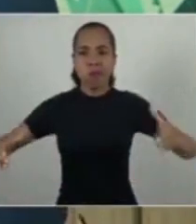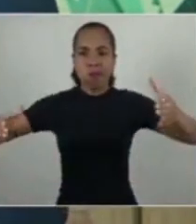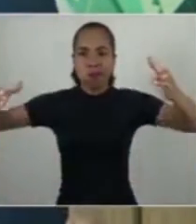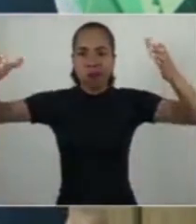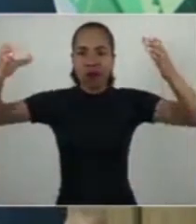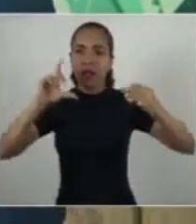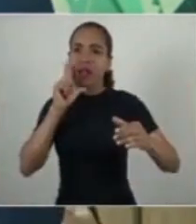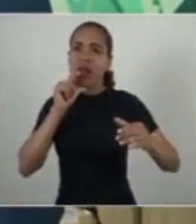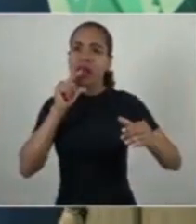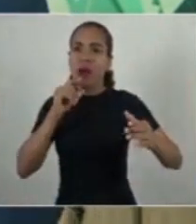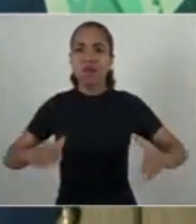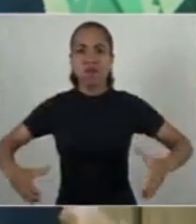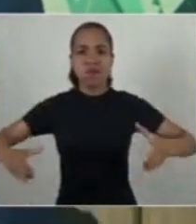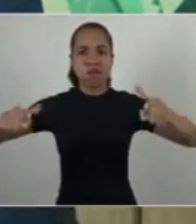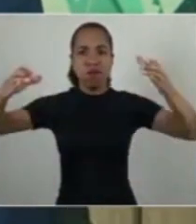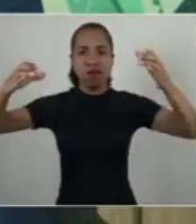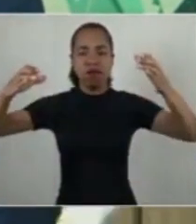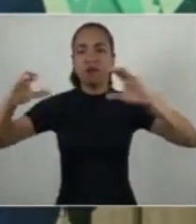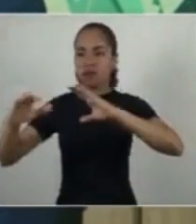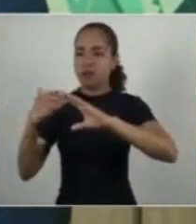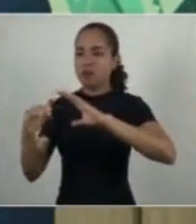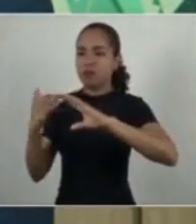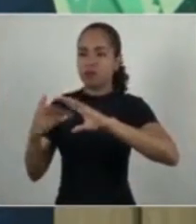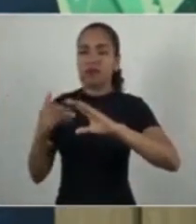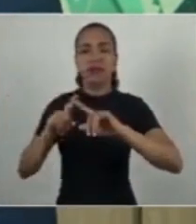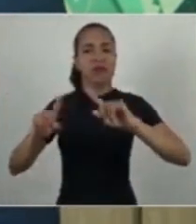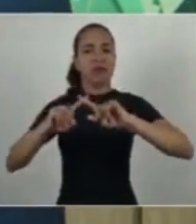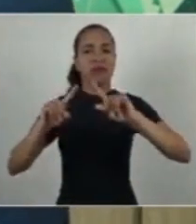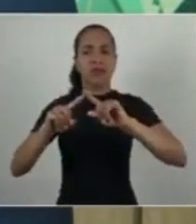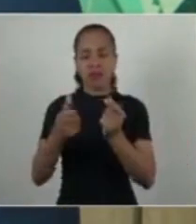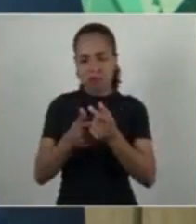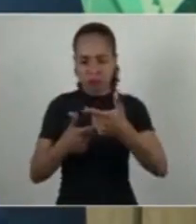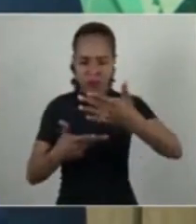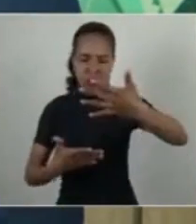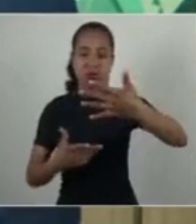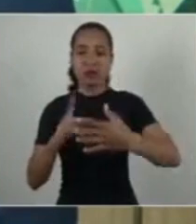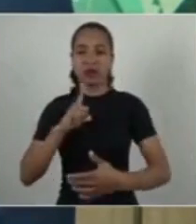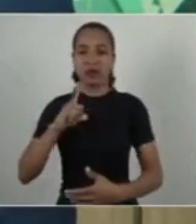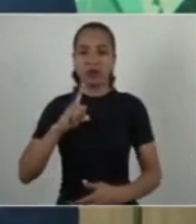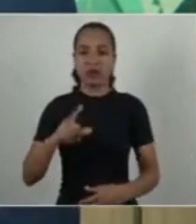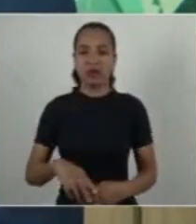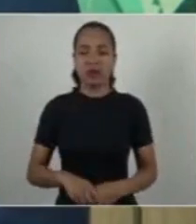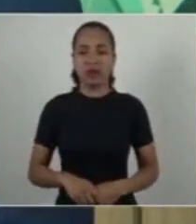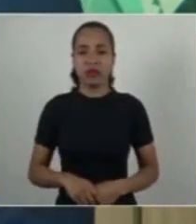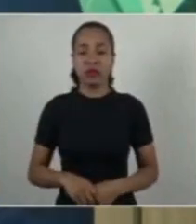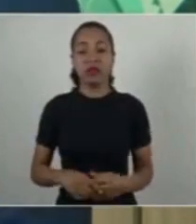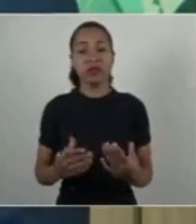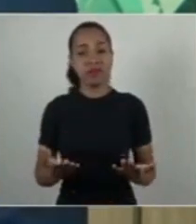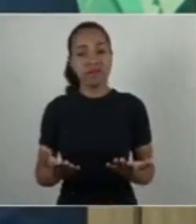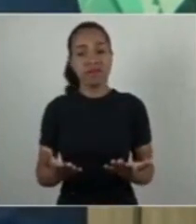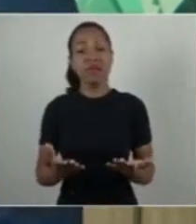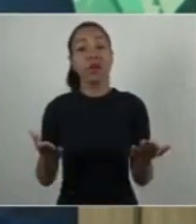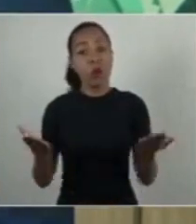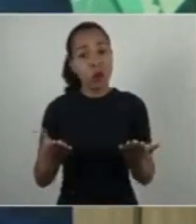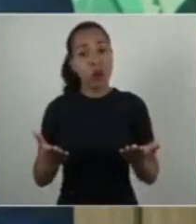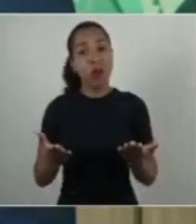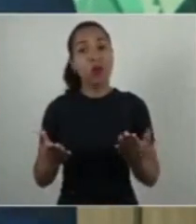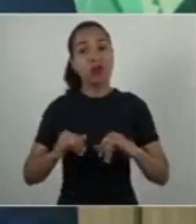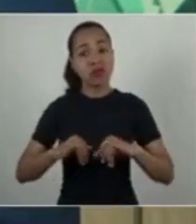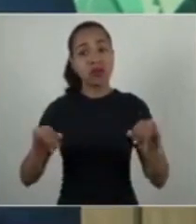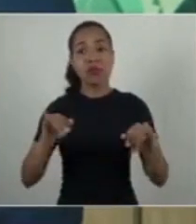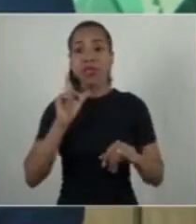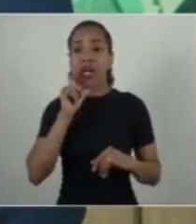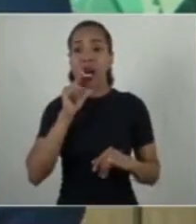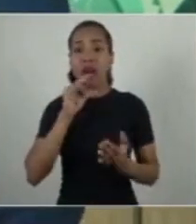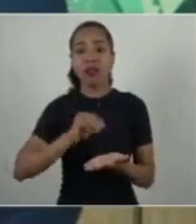reclames que já foram feitos hoje Se vocês acompanharem a imprensa tinha um prato daqui pode confirmar isso pra gente a saneu informou hoje falta de água em alguns